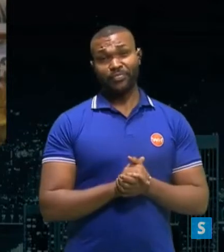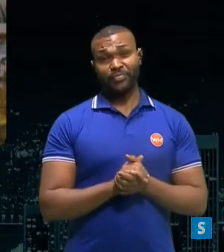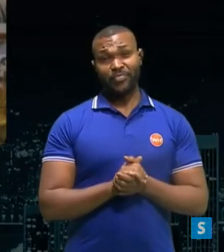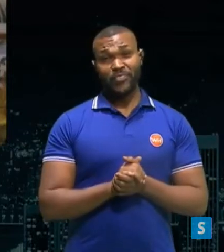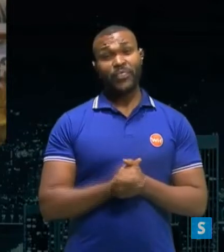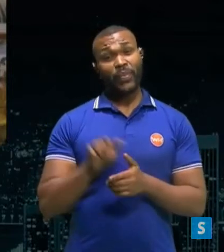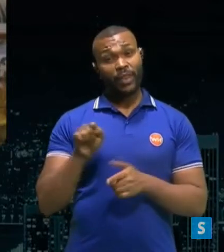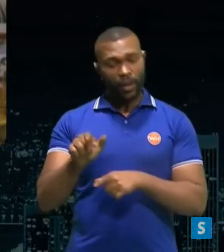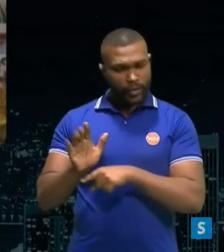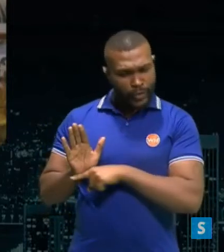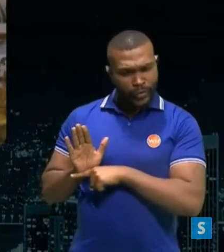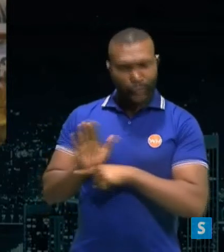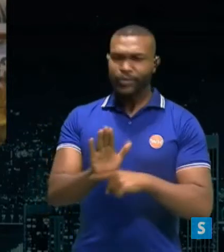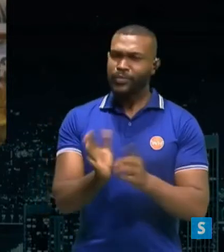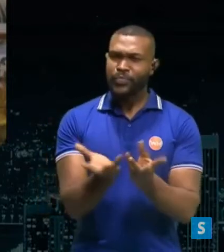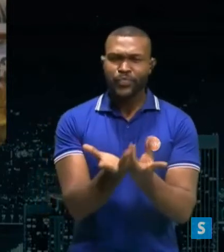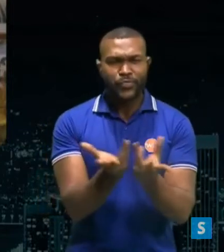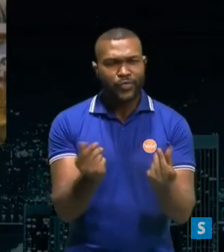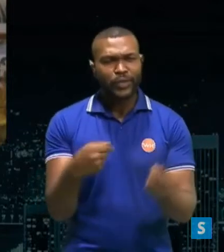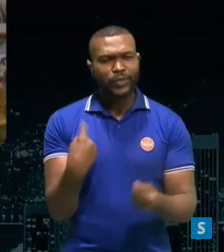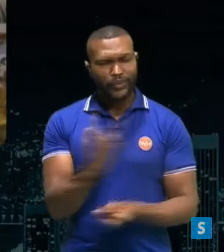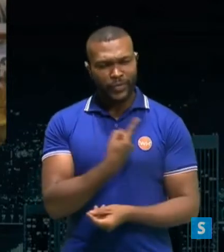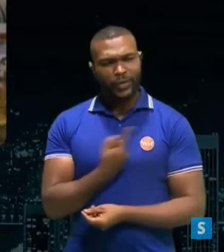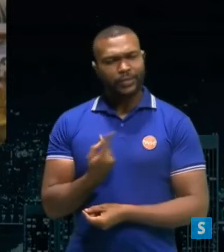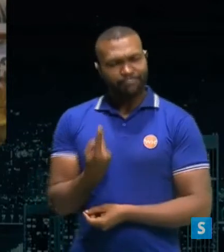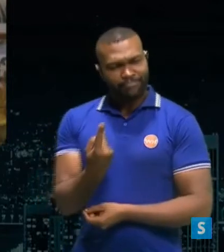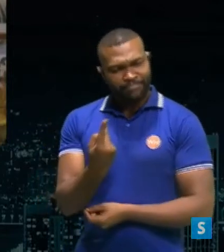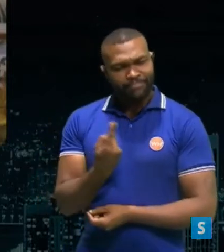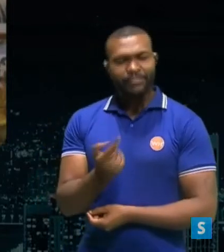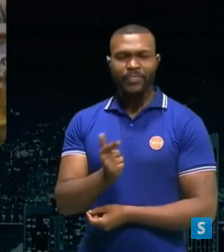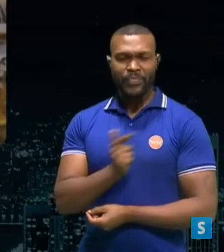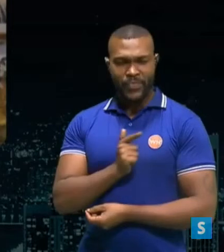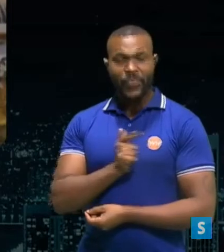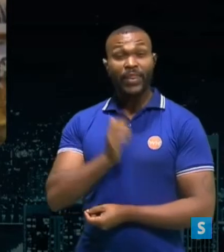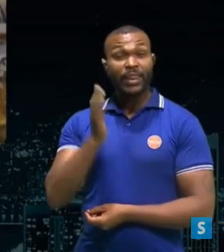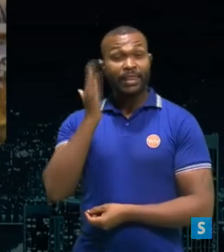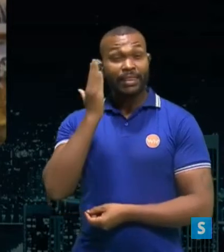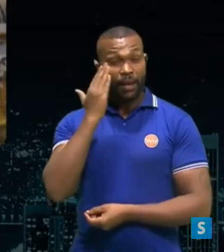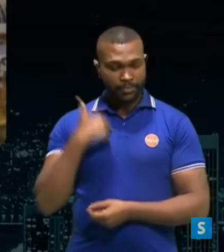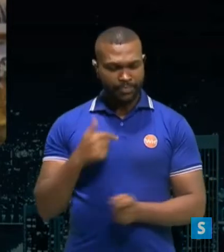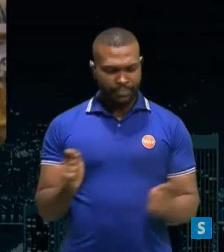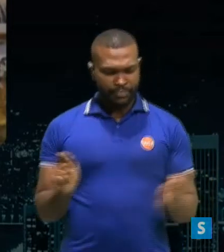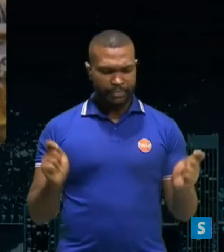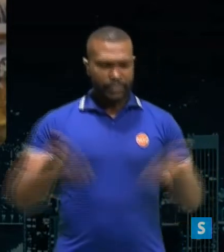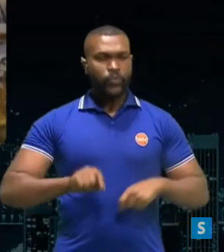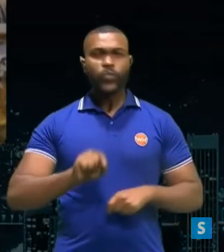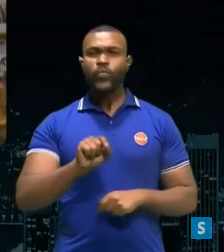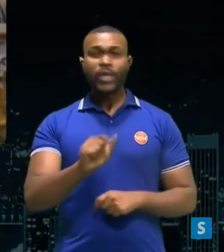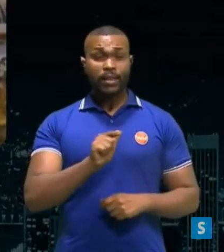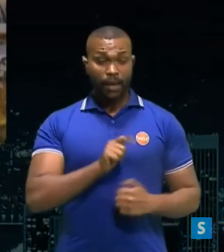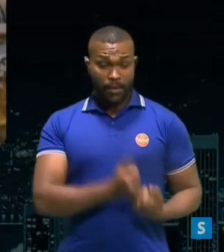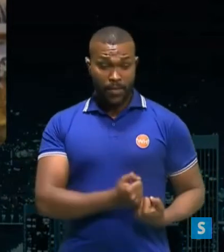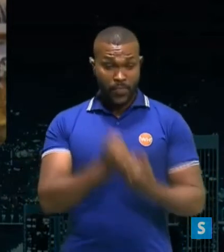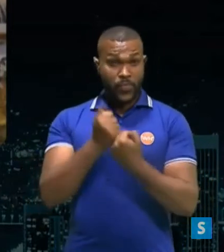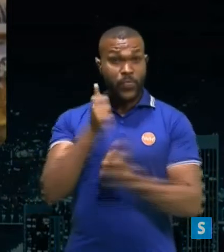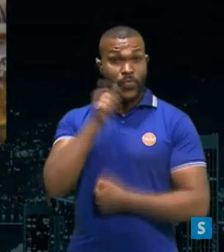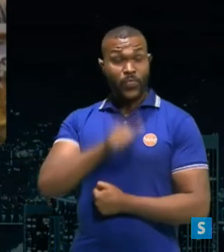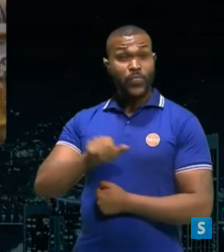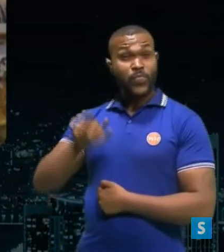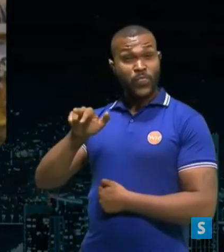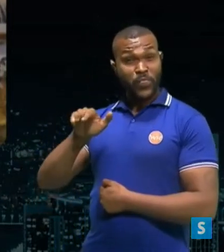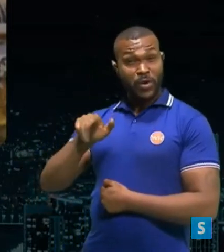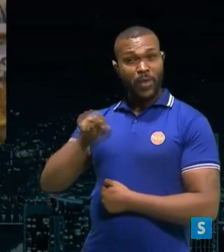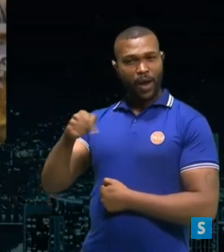e é uma colaboração fantástica que a gente tem e saber que eu posso contar com a minha irmã